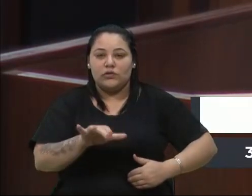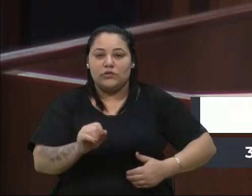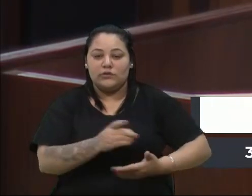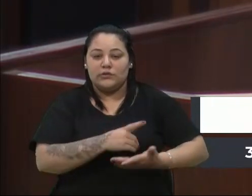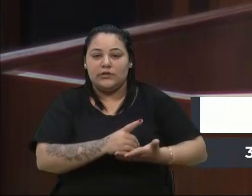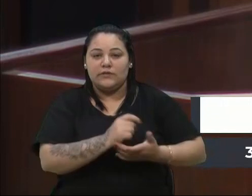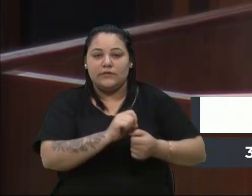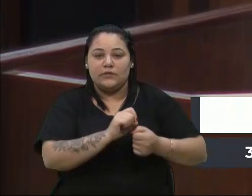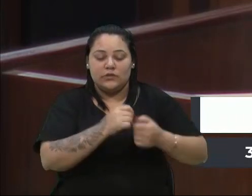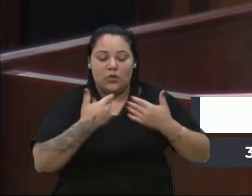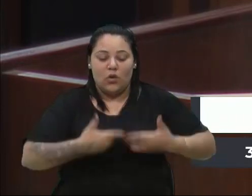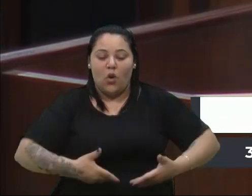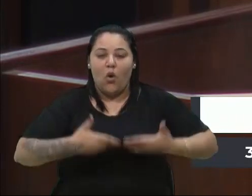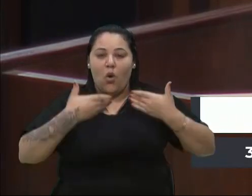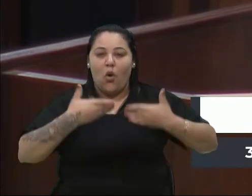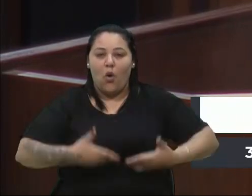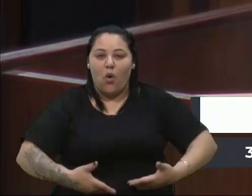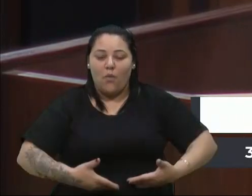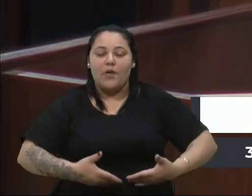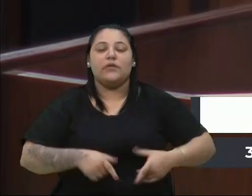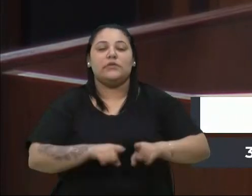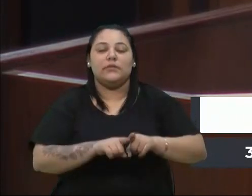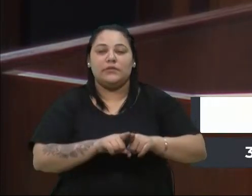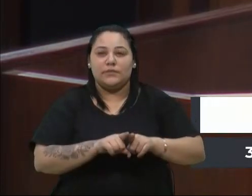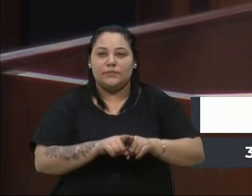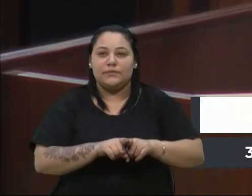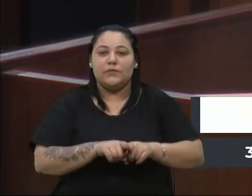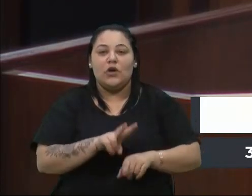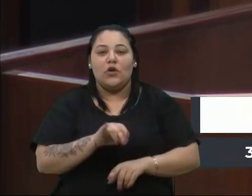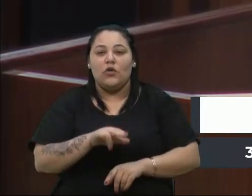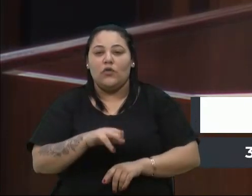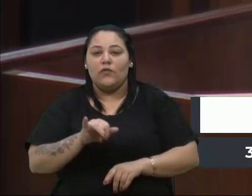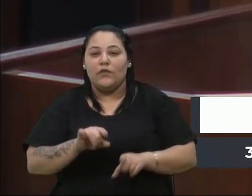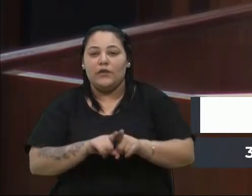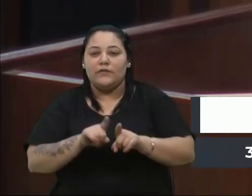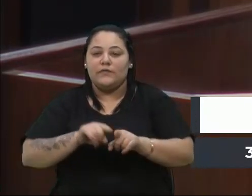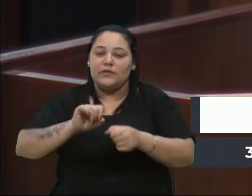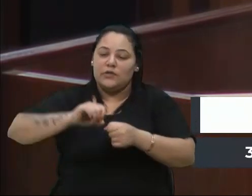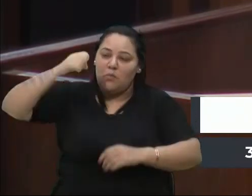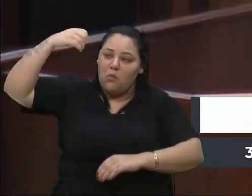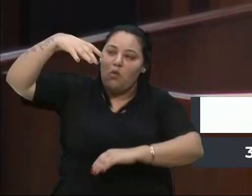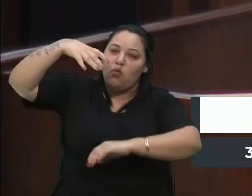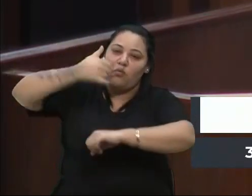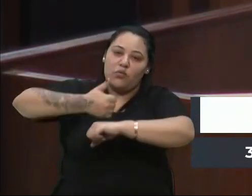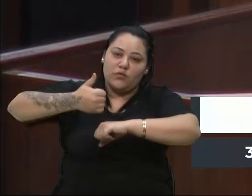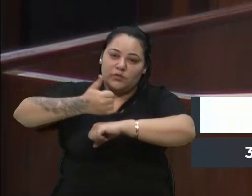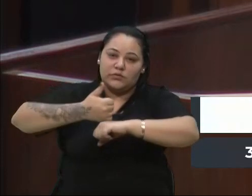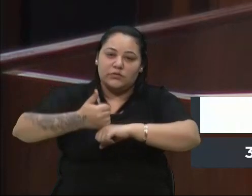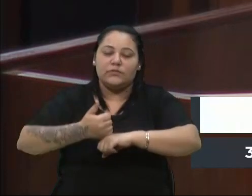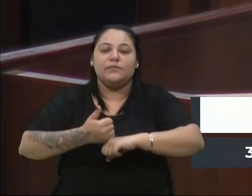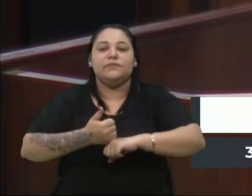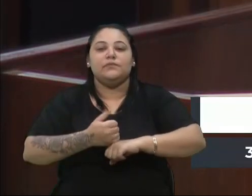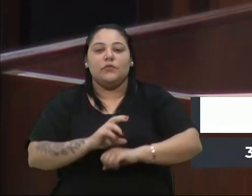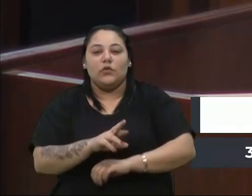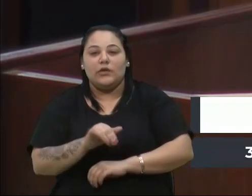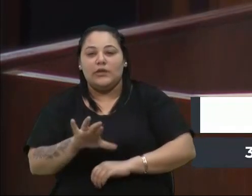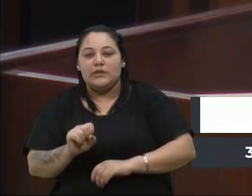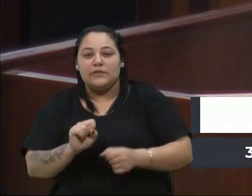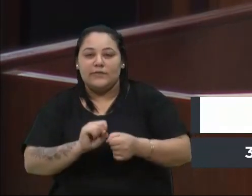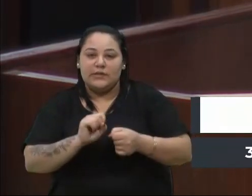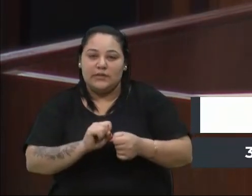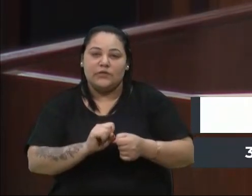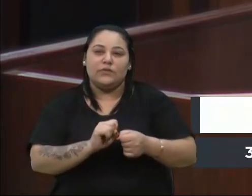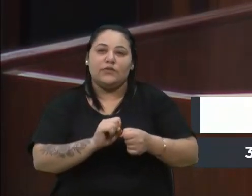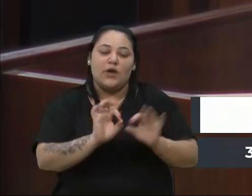citados Paulo Alix e Vini Agliardi, o Vini Rocha fazendo luz, o Cris Beltrán dirigindo os saltimbancos, e